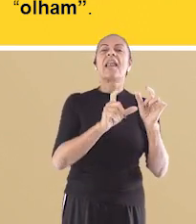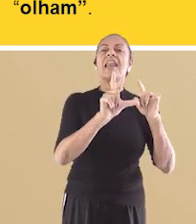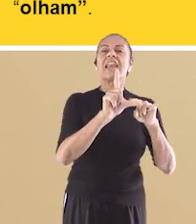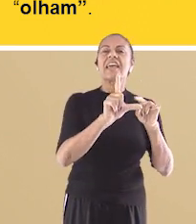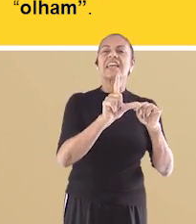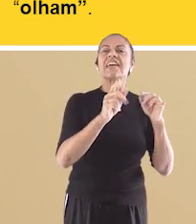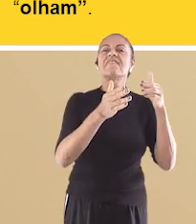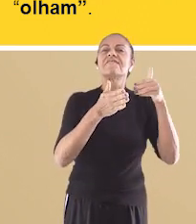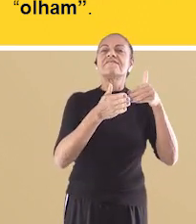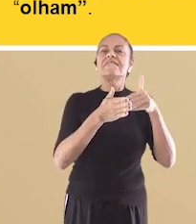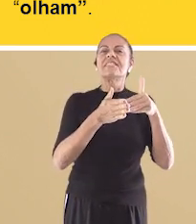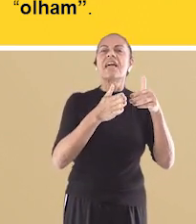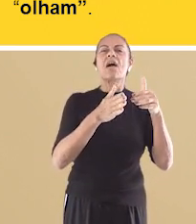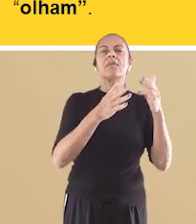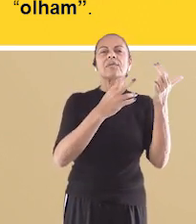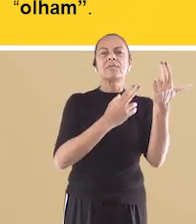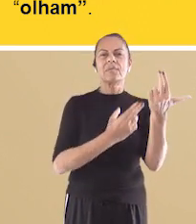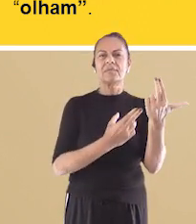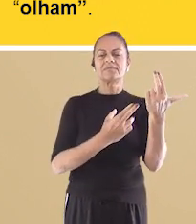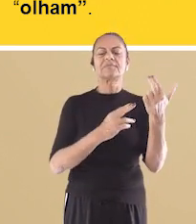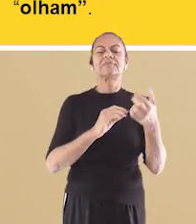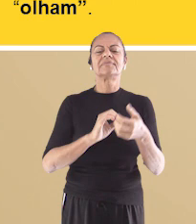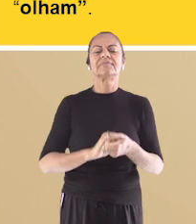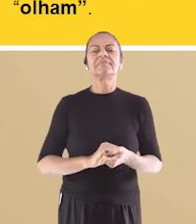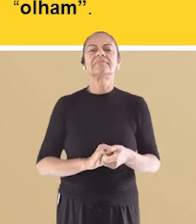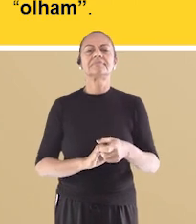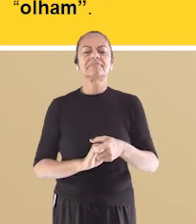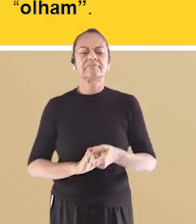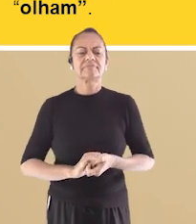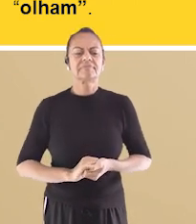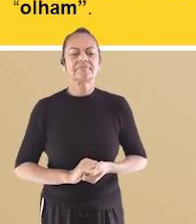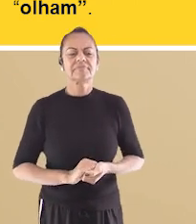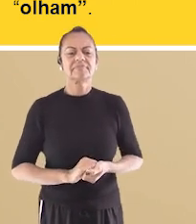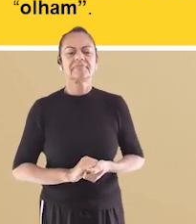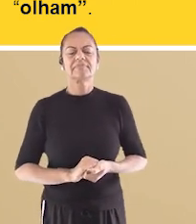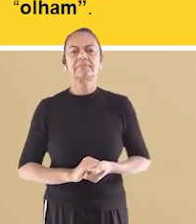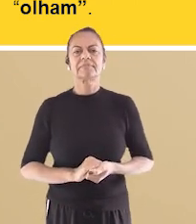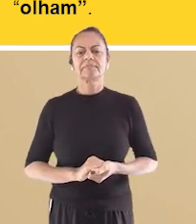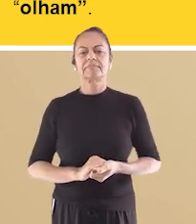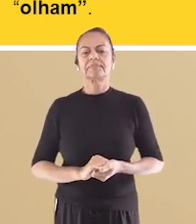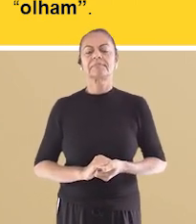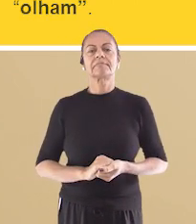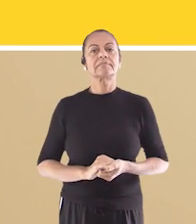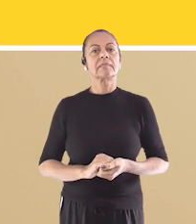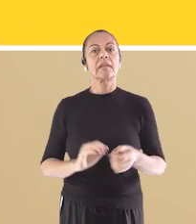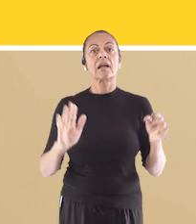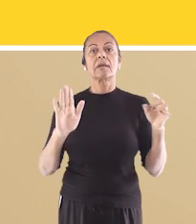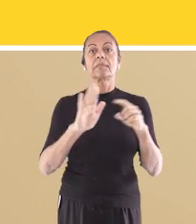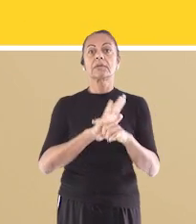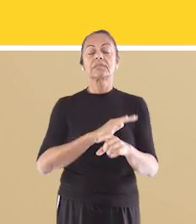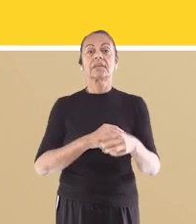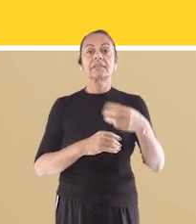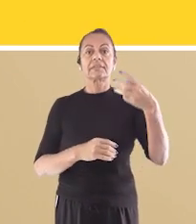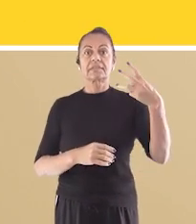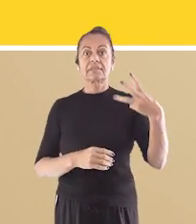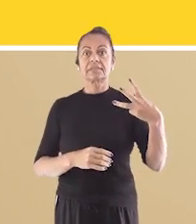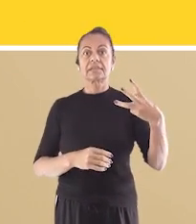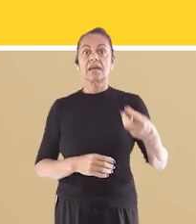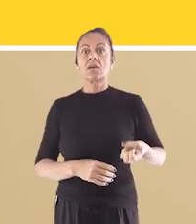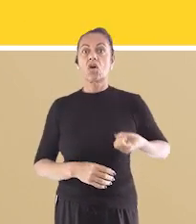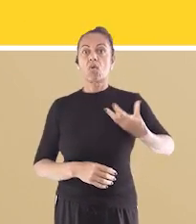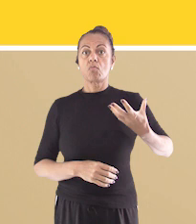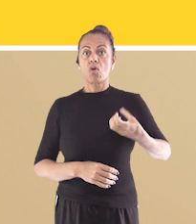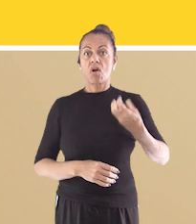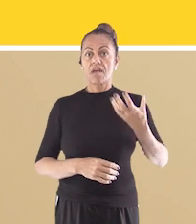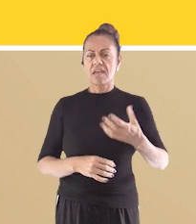Cantar rima com devagar, pois as duas palavras terminam com ar. Questão 3. Leia